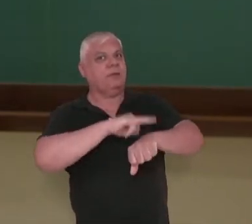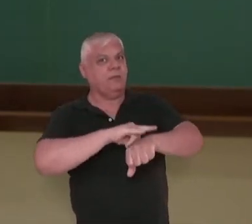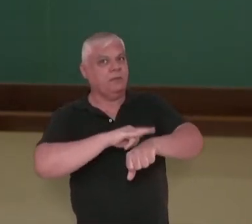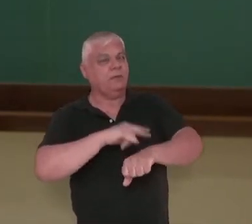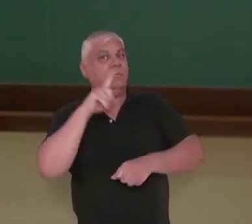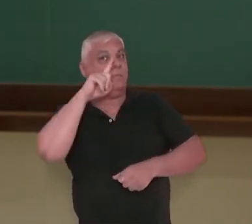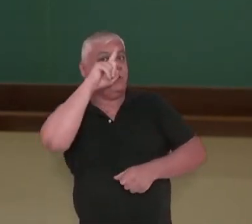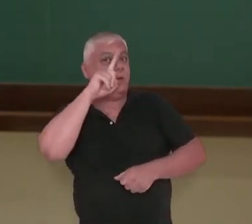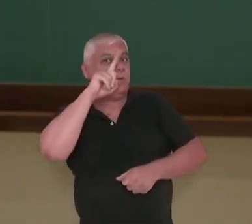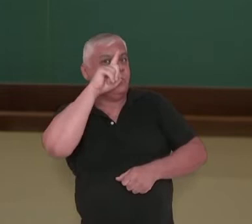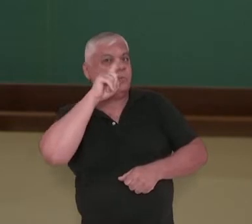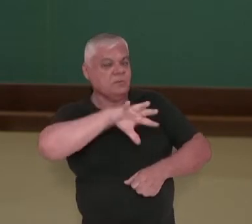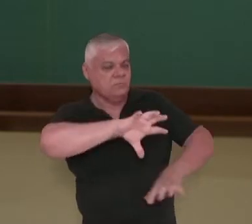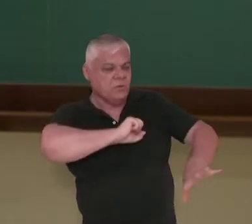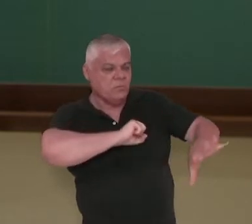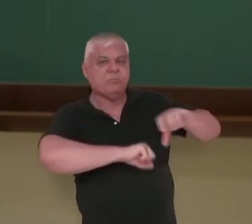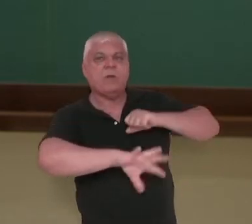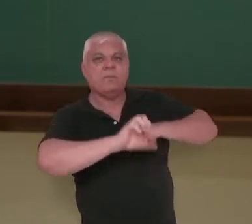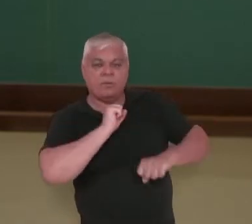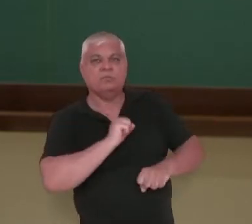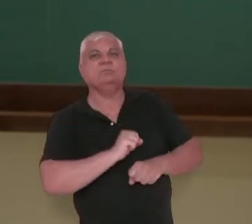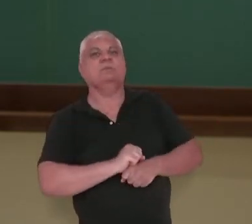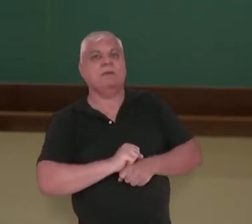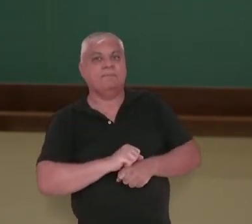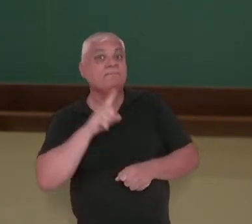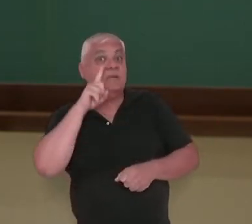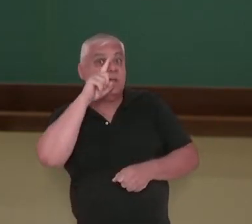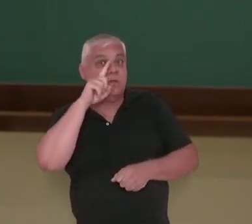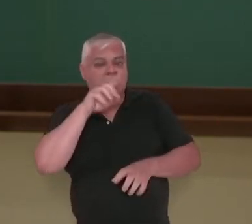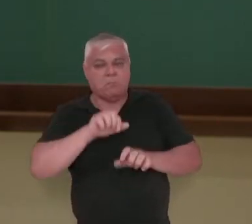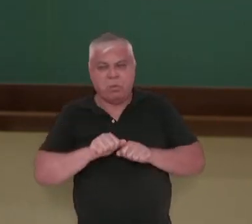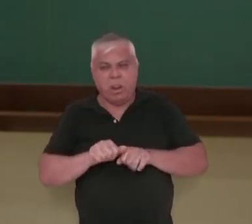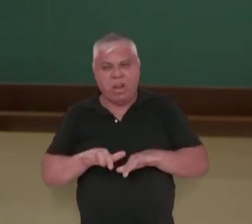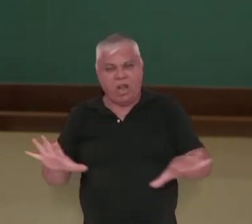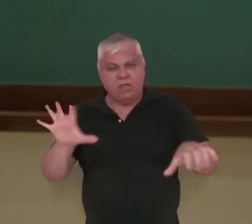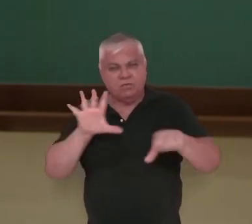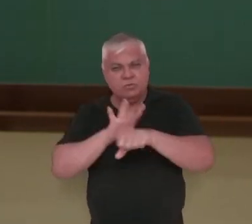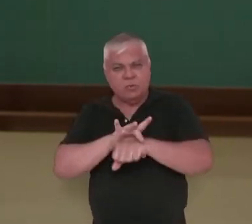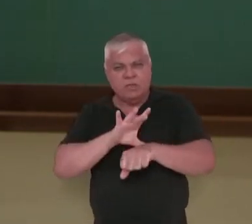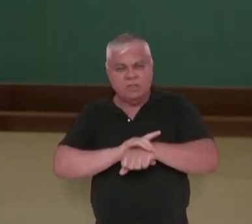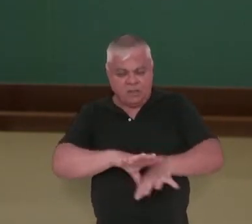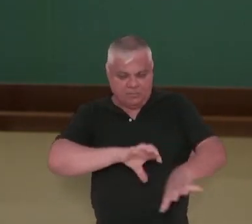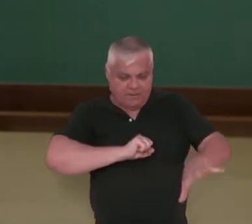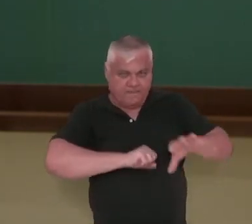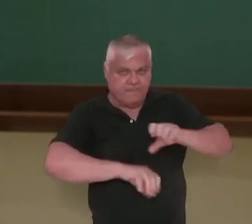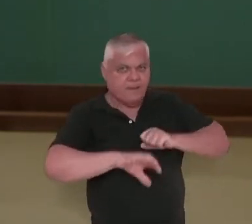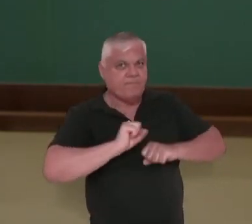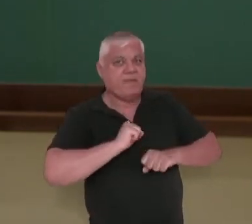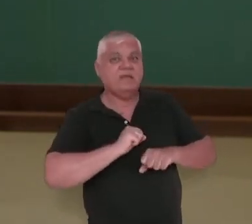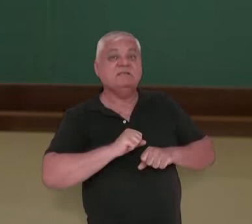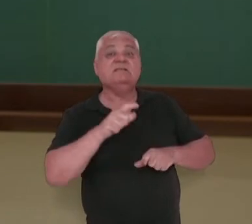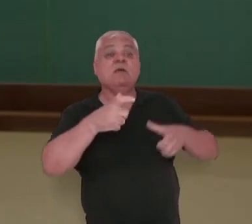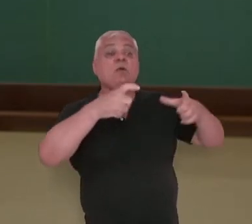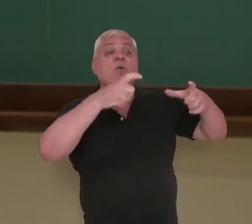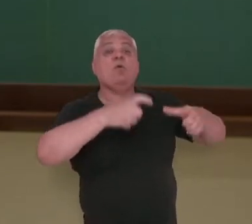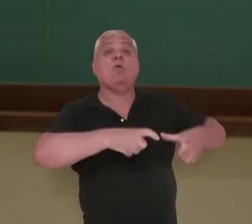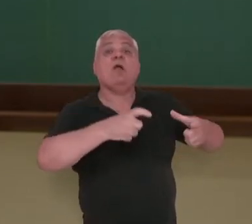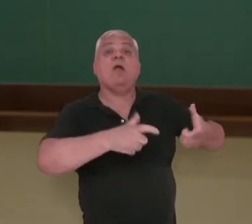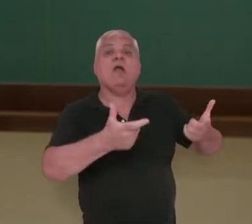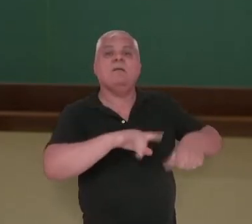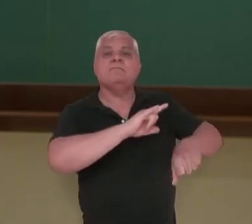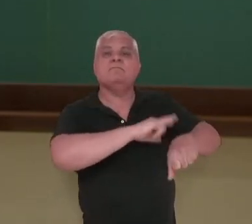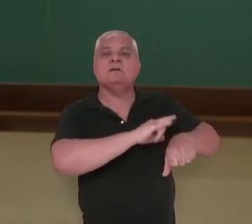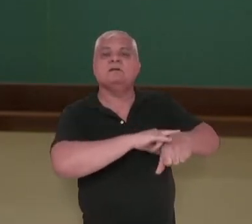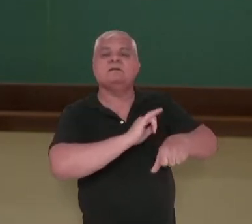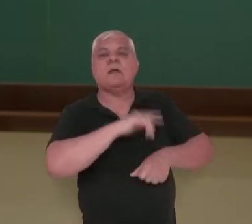é uma via, é um meio de propagar a doença, né? Se a gente tiver contato com um vaso ali, que uma